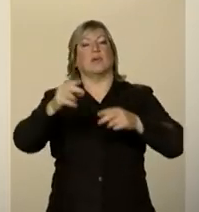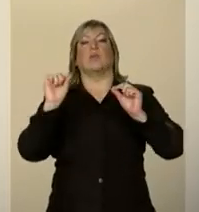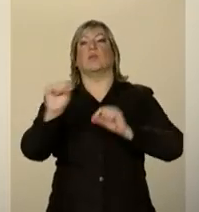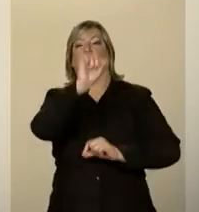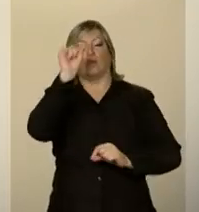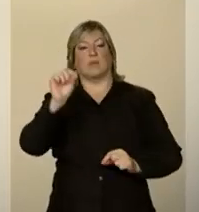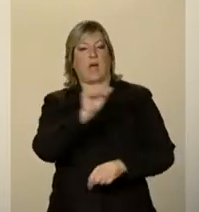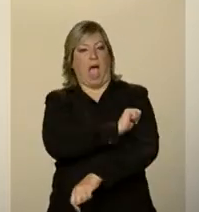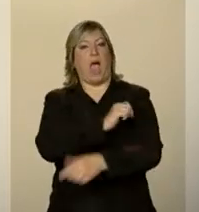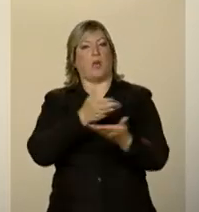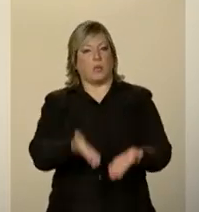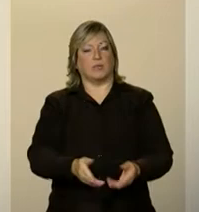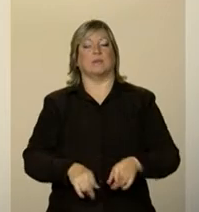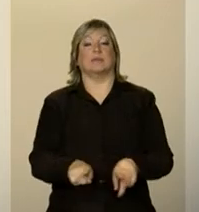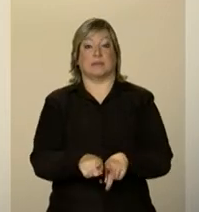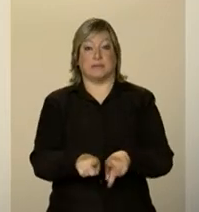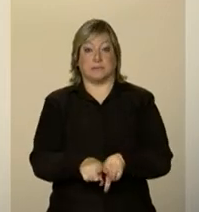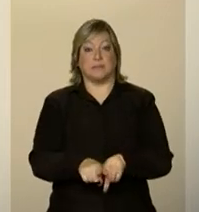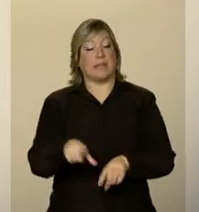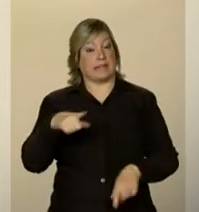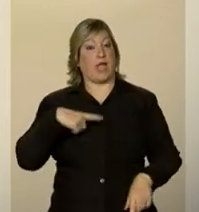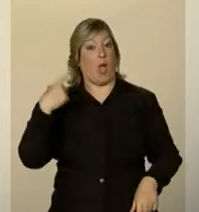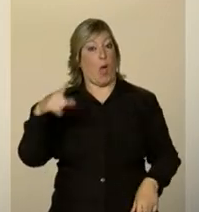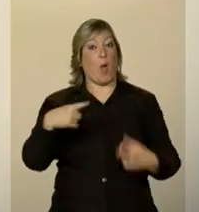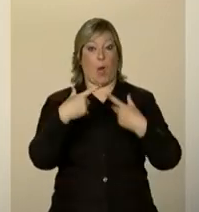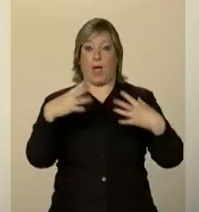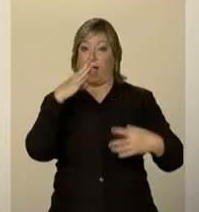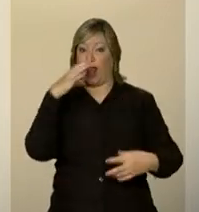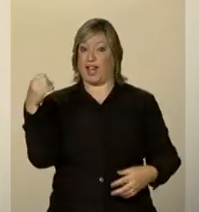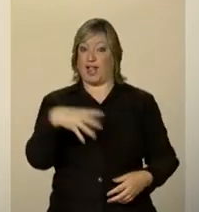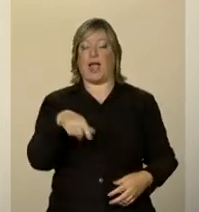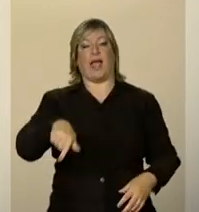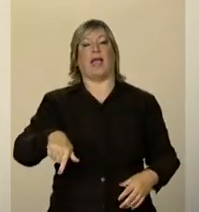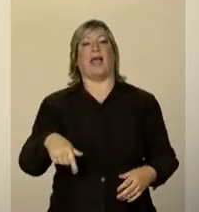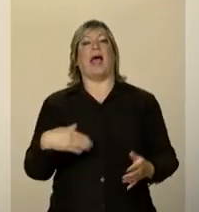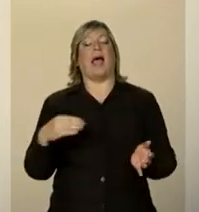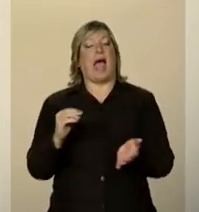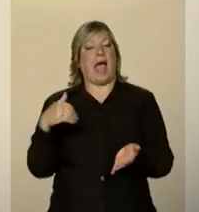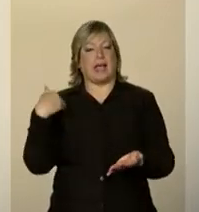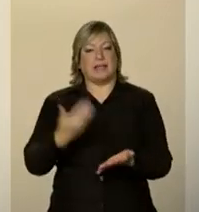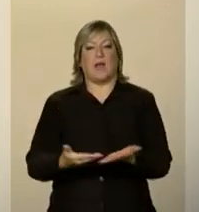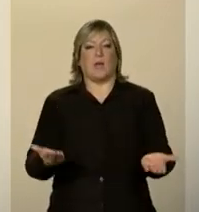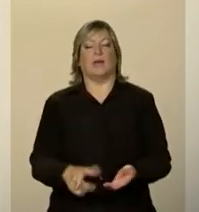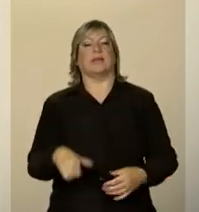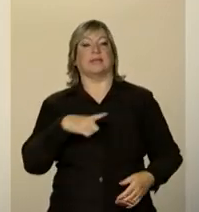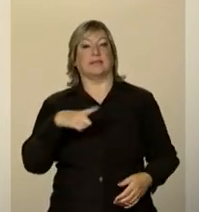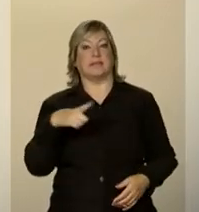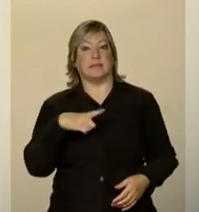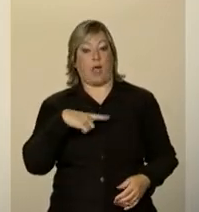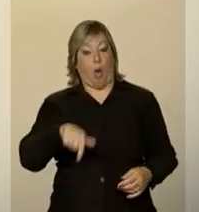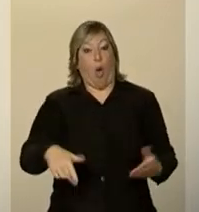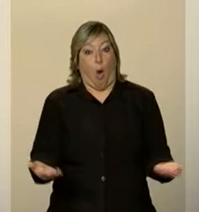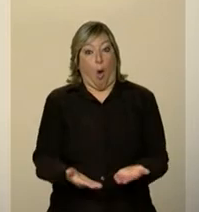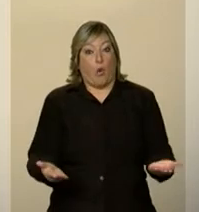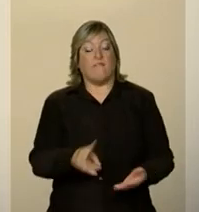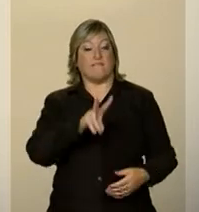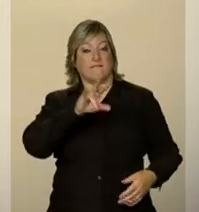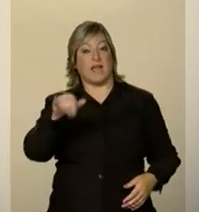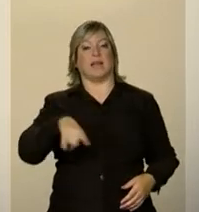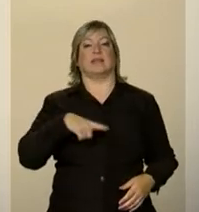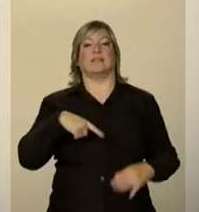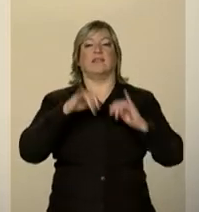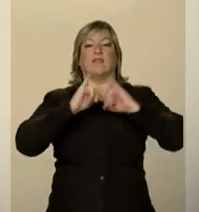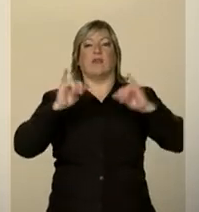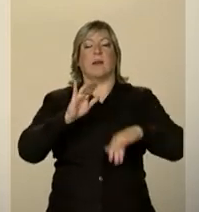aluno agora você não tem outra novidade ainda hoje o Ciência sem Fronteiras vai divulgar os nomes de mais de